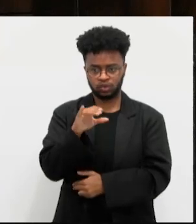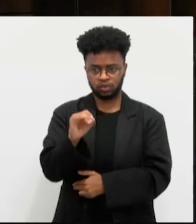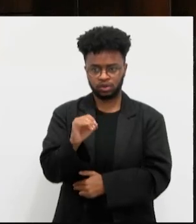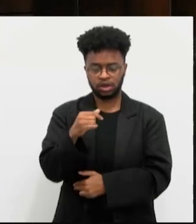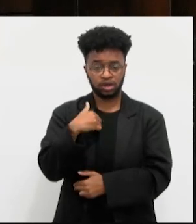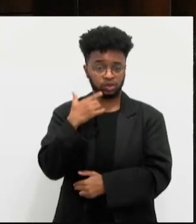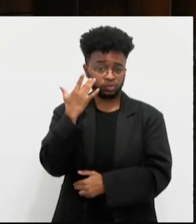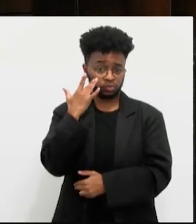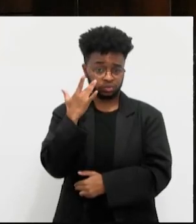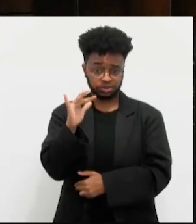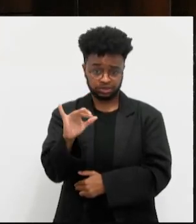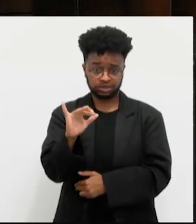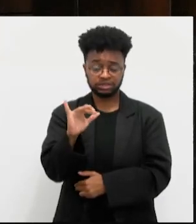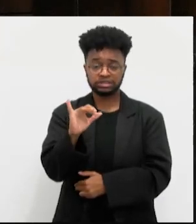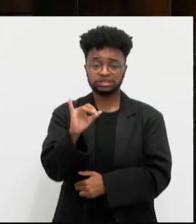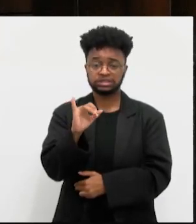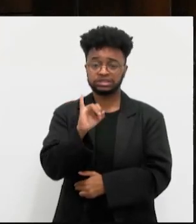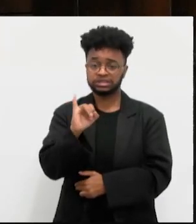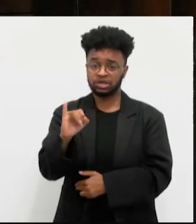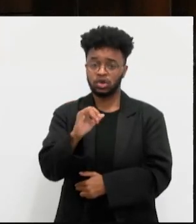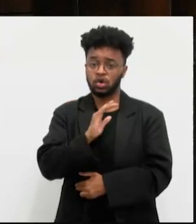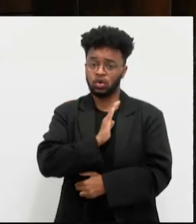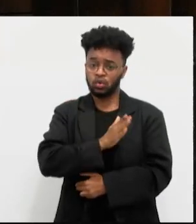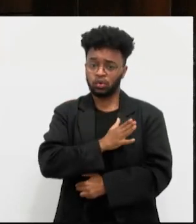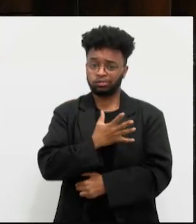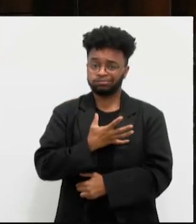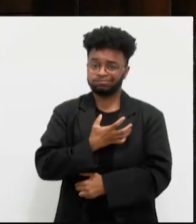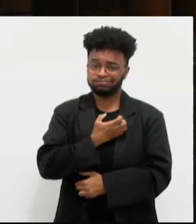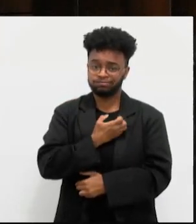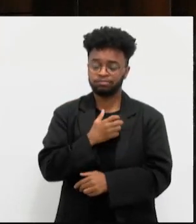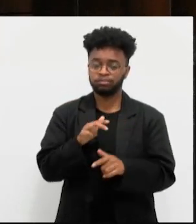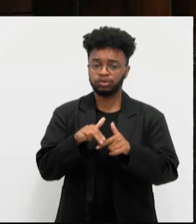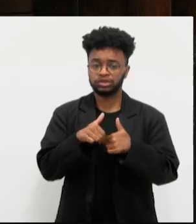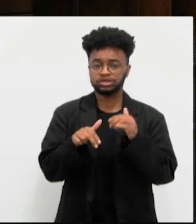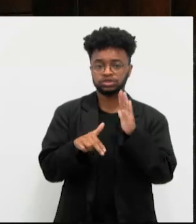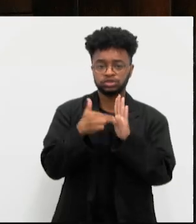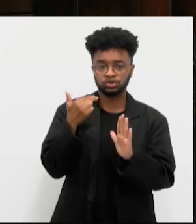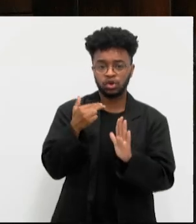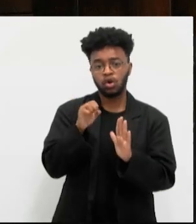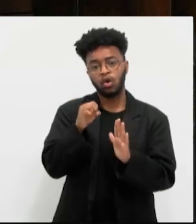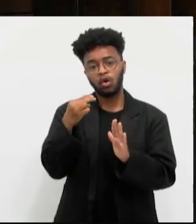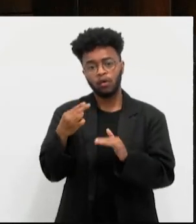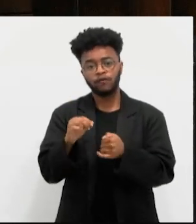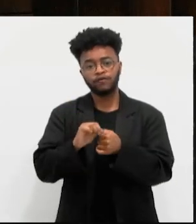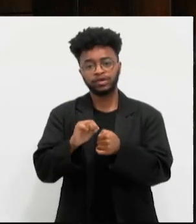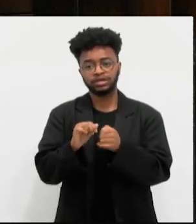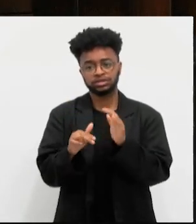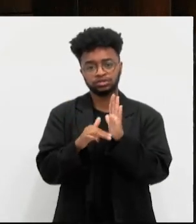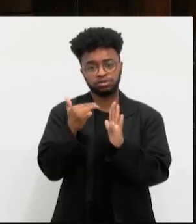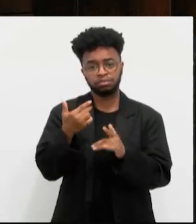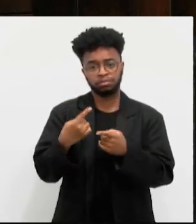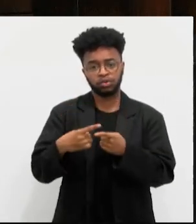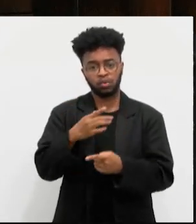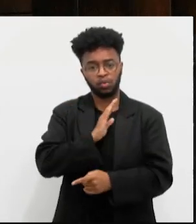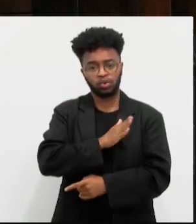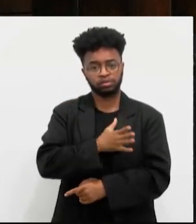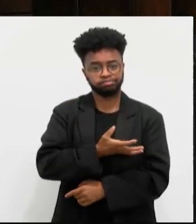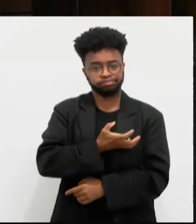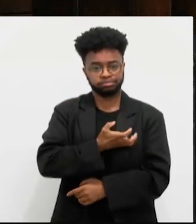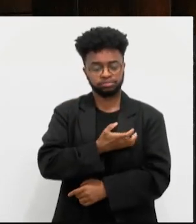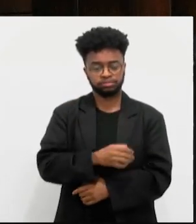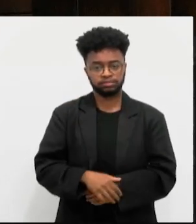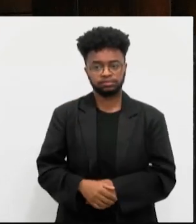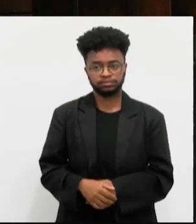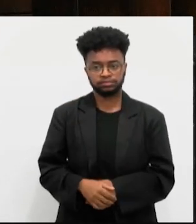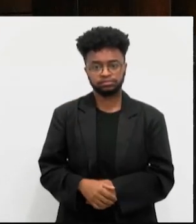sei se ela teve um aperto no coração por fazer a cirurgia ou fez a cirurgia por ter tido um aperto no coração.